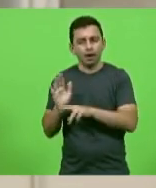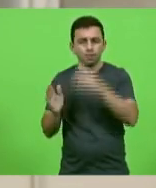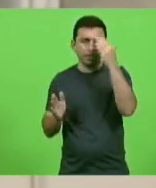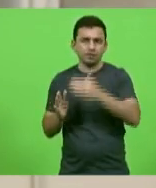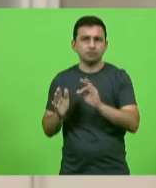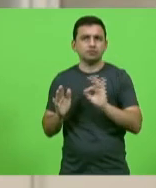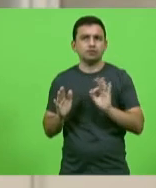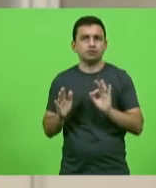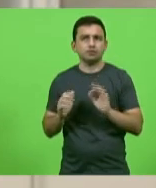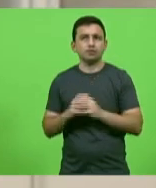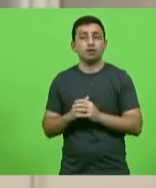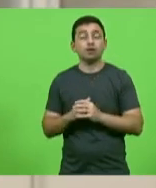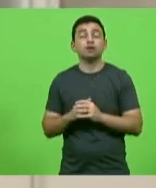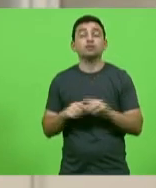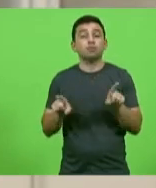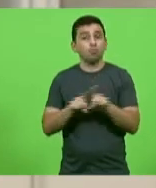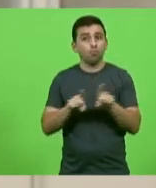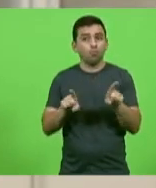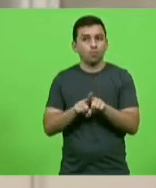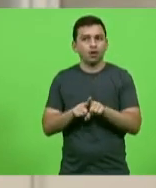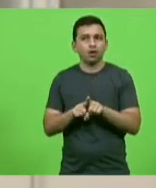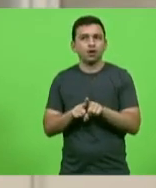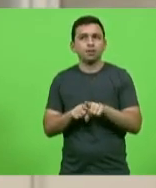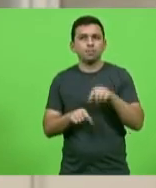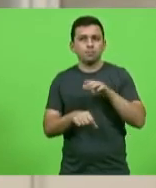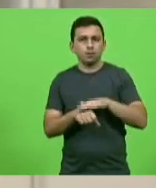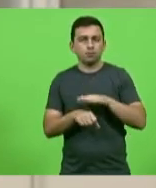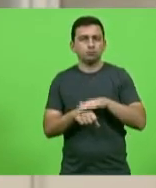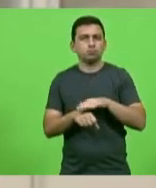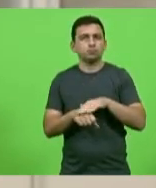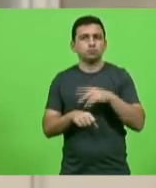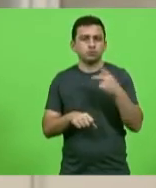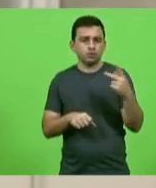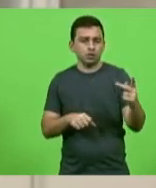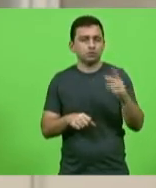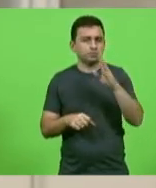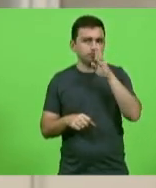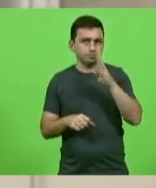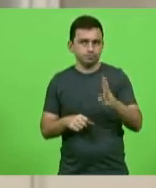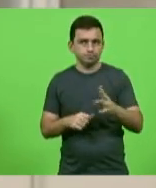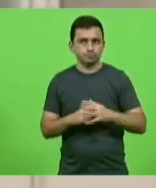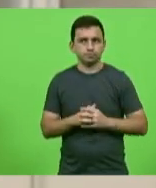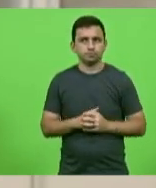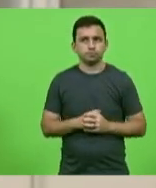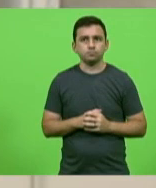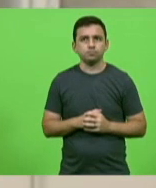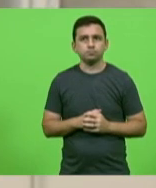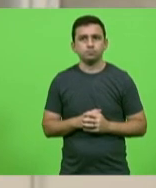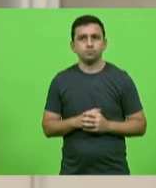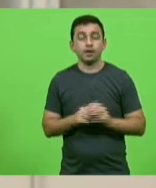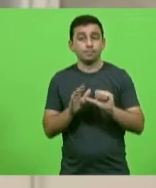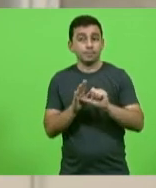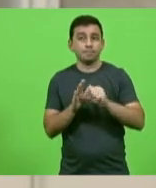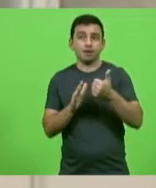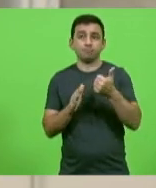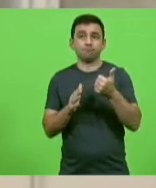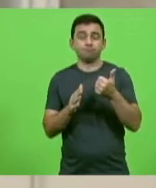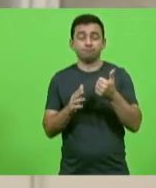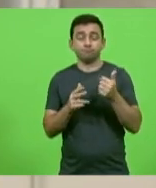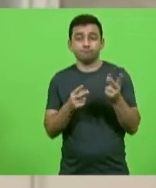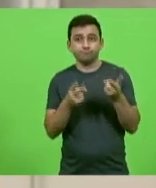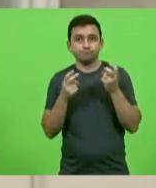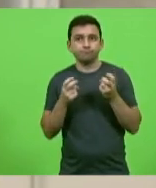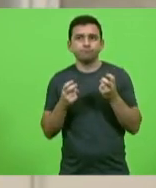legais e ao mesmo tempo a autoria atribuída ao denunciado é a primeira vista